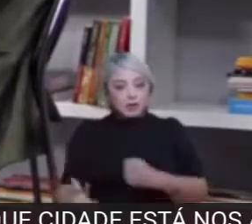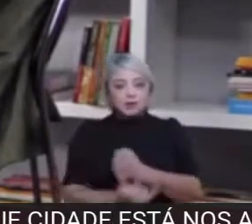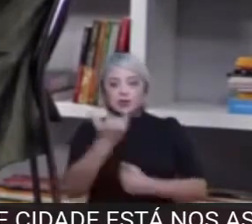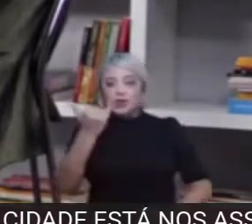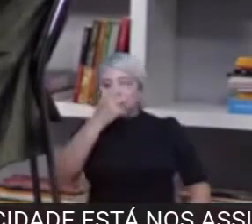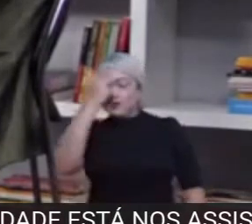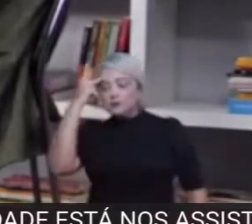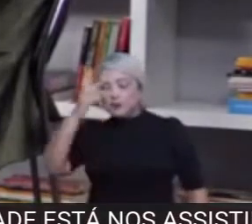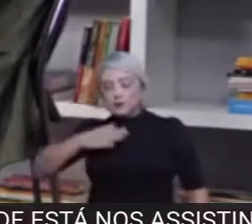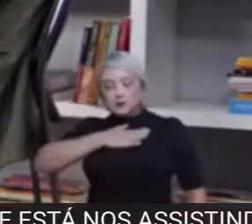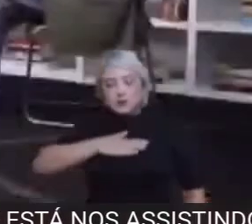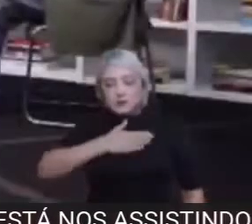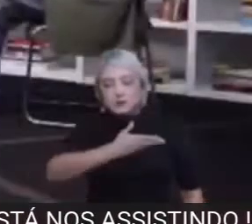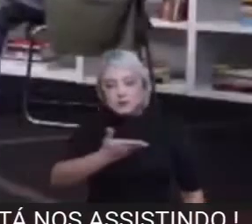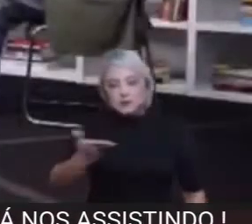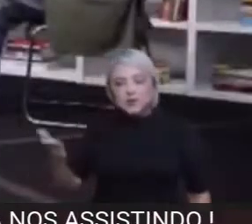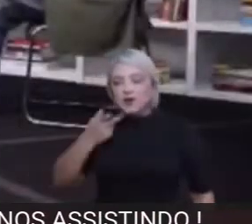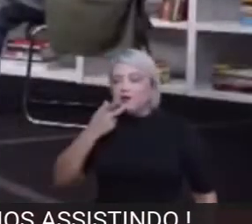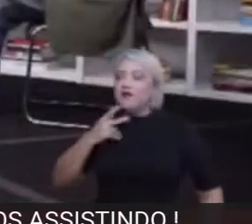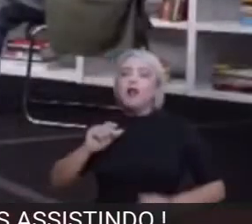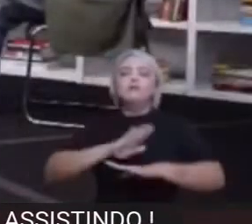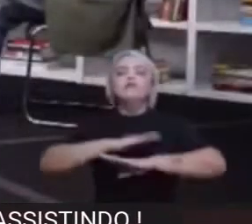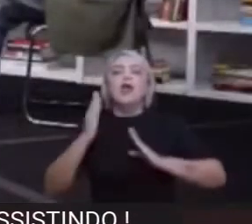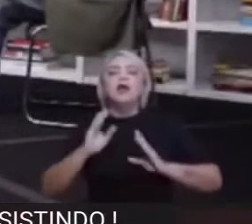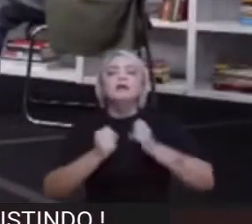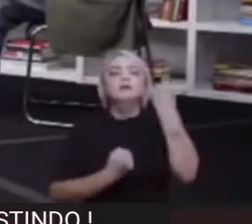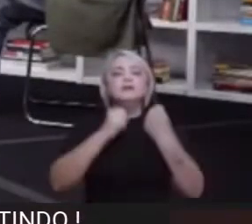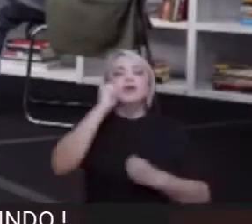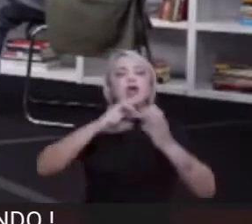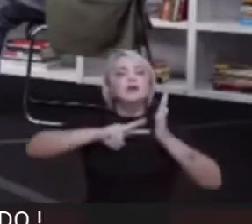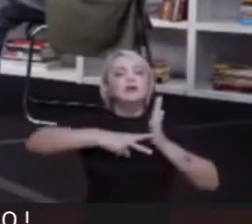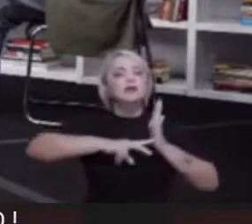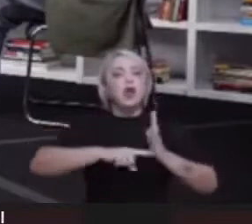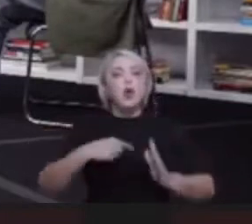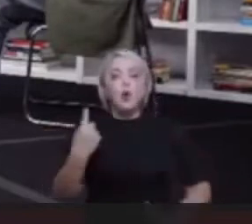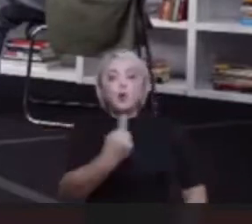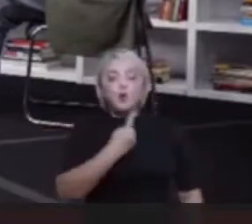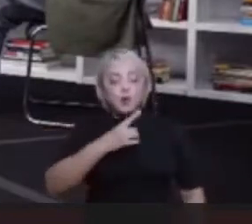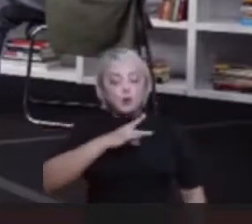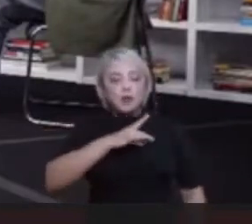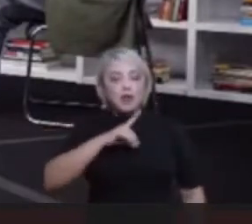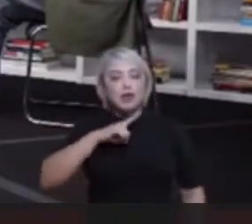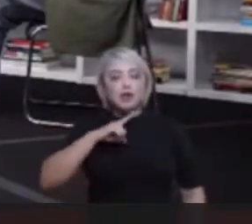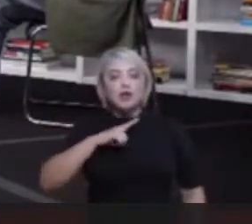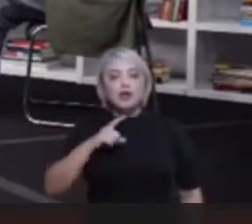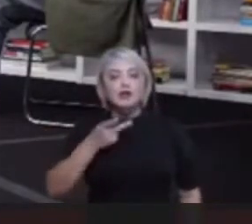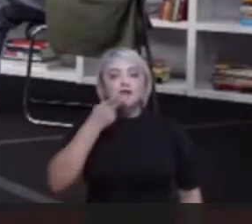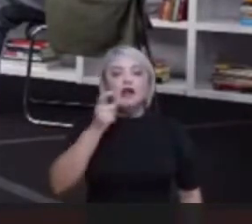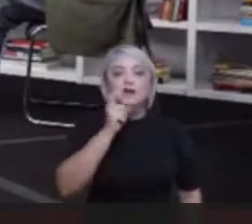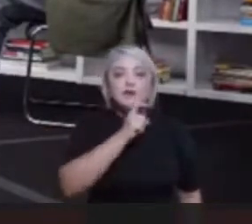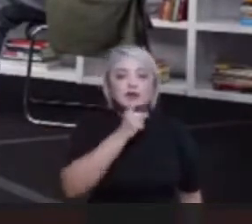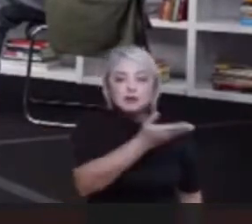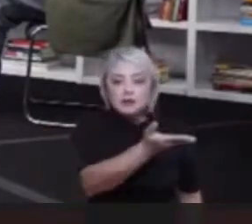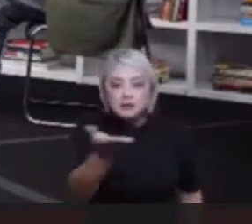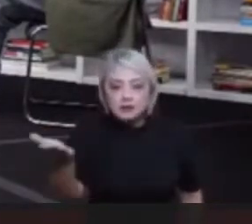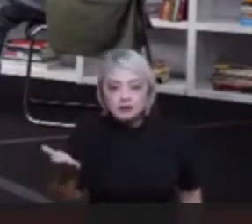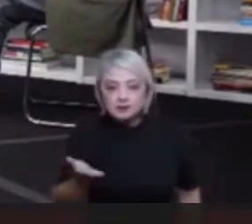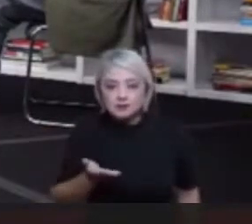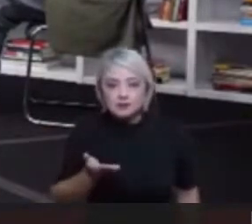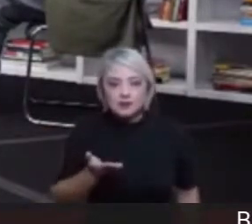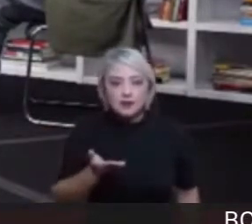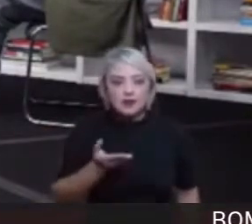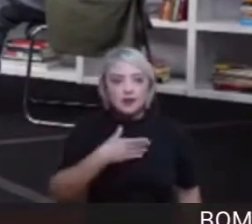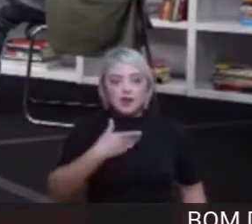dizia na porta da fábrica, quando eu era dirigente sindical, o único medo que eu tenho é de contar uma mentira para vocês e levar a classe